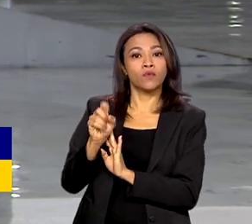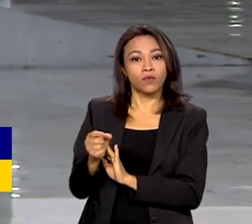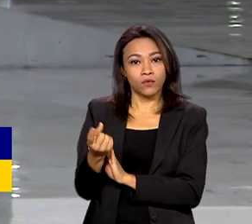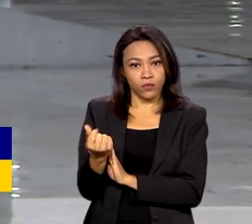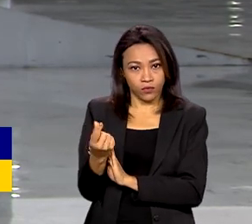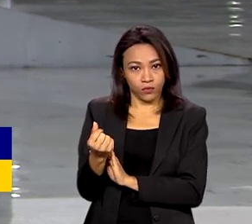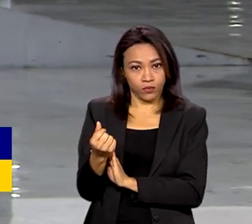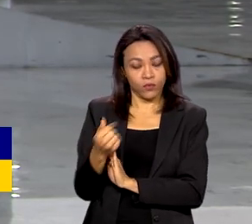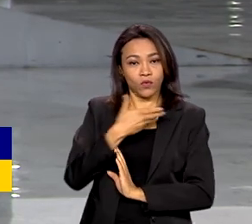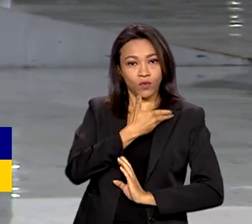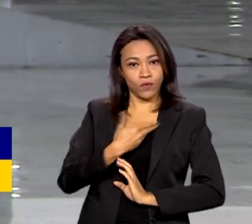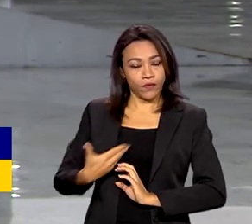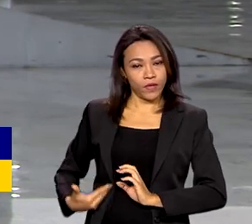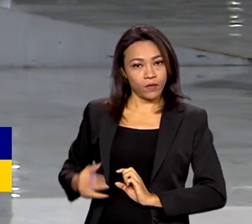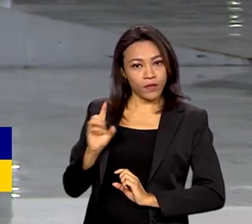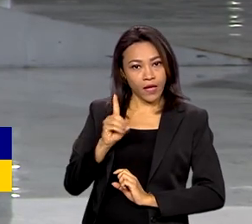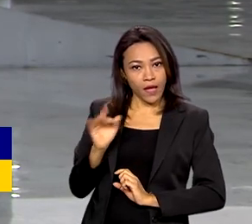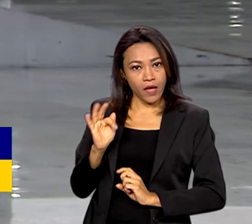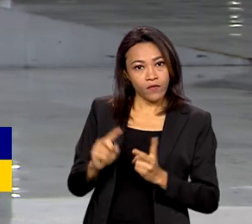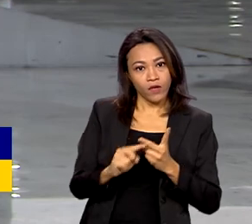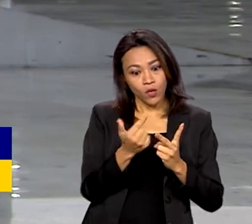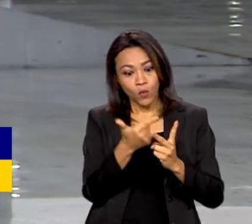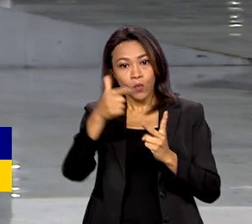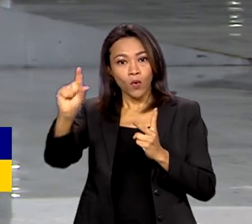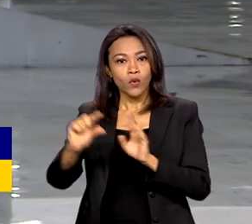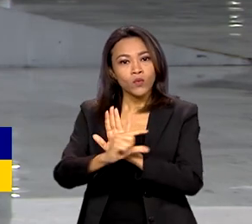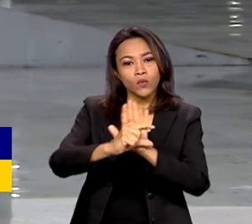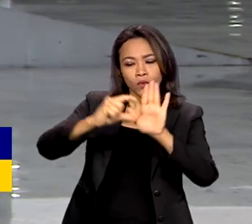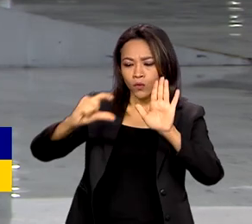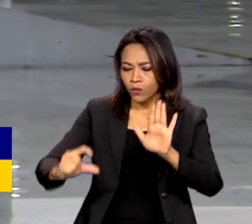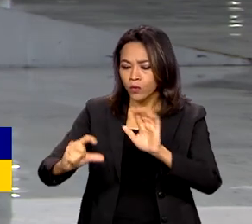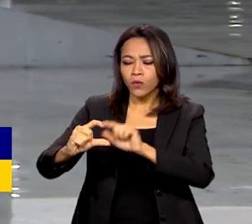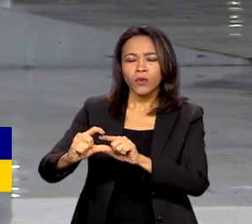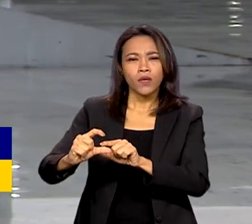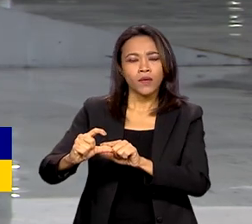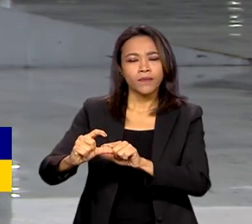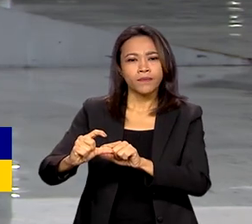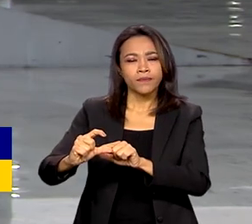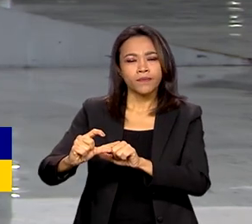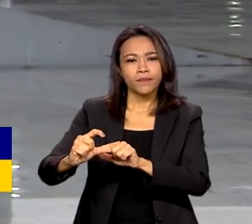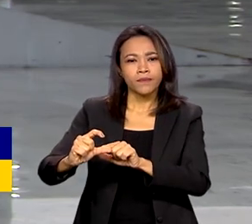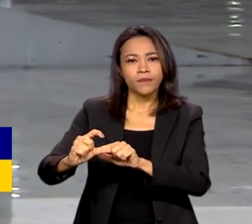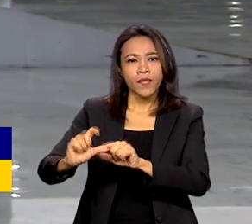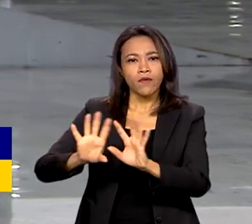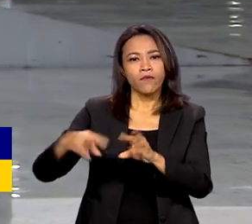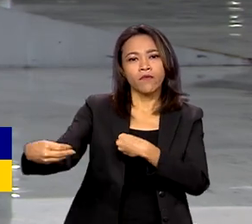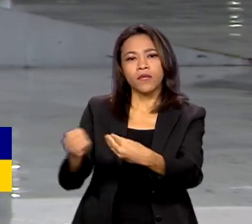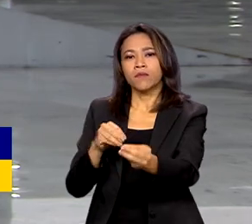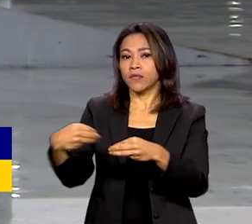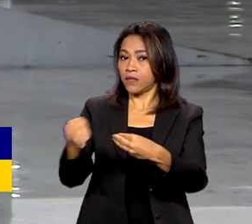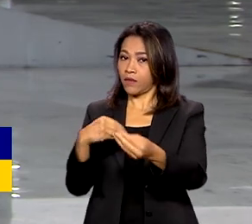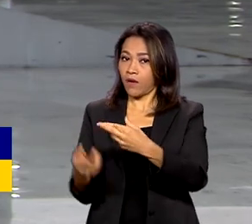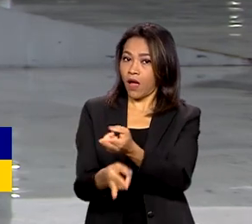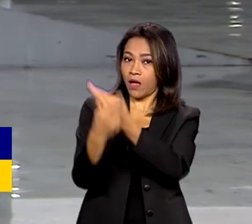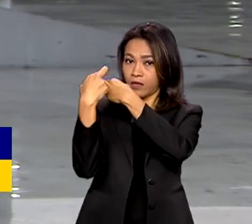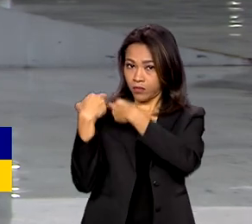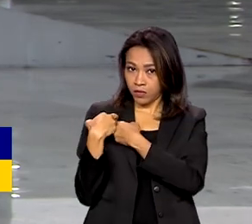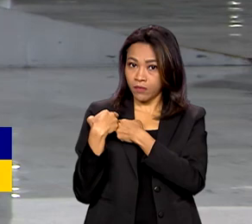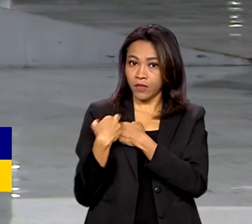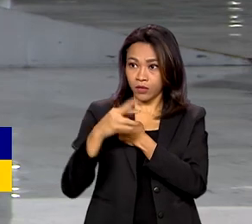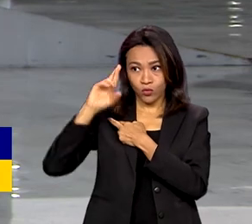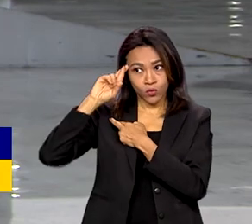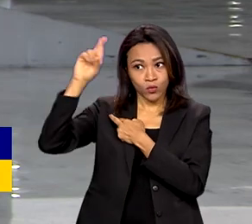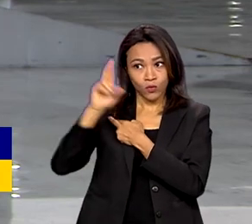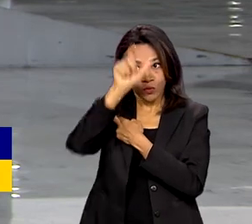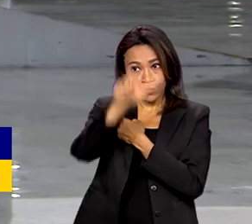também que mexia, né, na responsabilização, né, flexibilizava a responsabilização de agentes públicos em